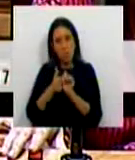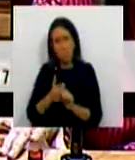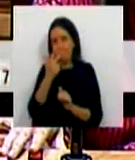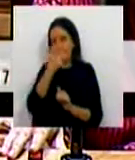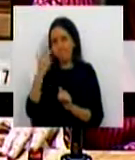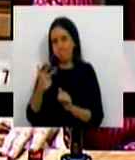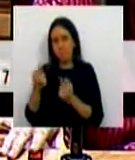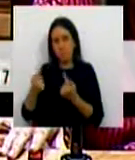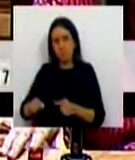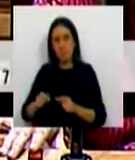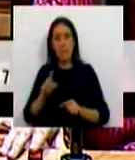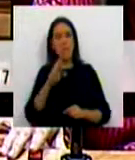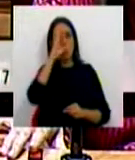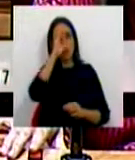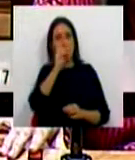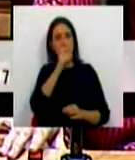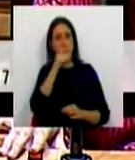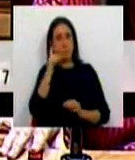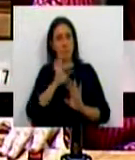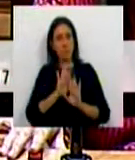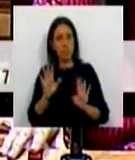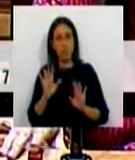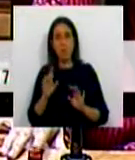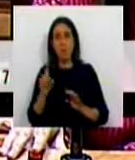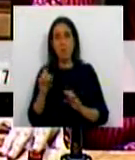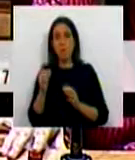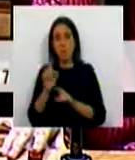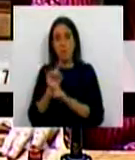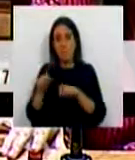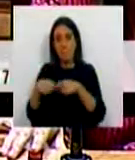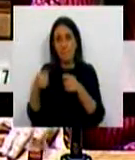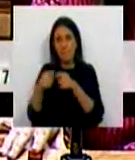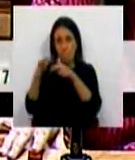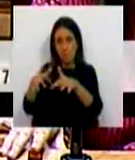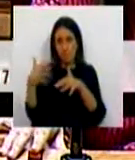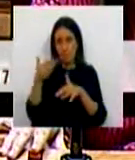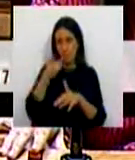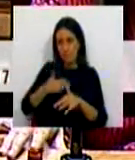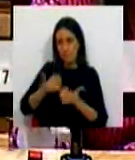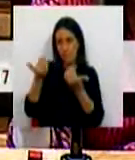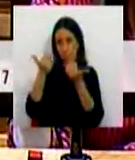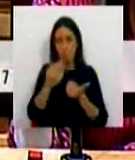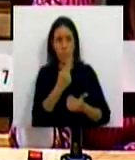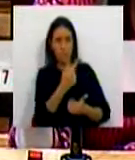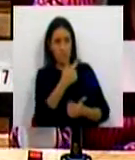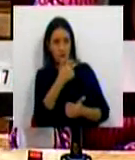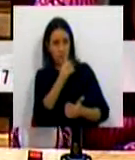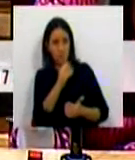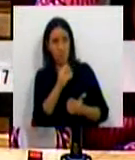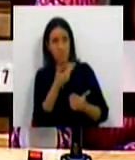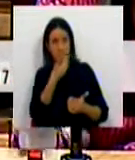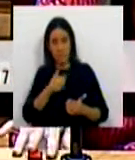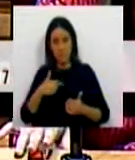Mas o Governo já se comprometeu, assim que a informação solicitada pelos partidos parlamentares, bem como pela UTAU, estiver